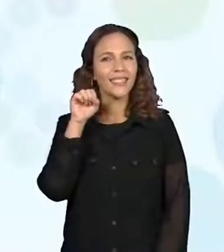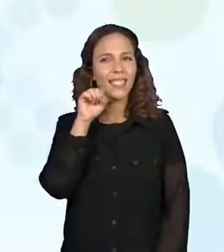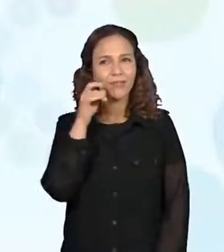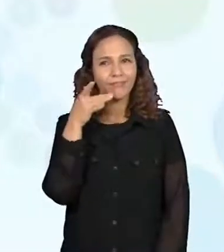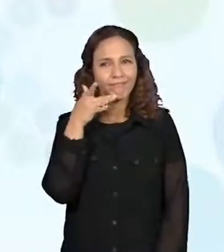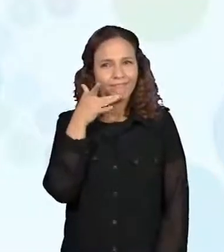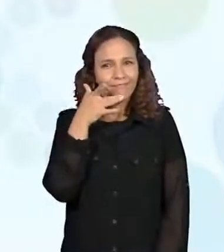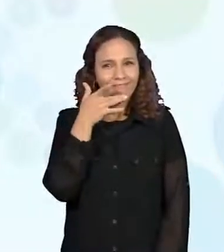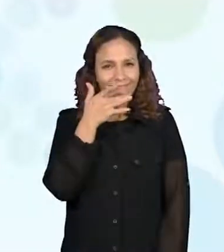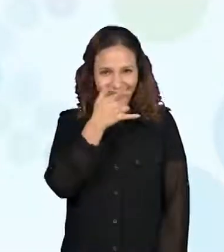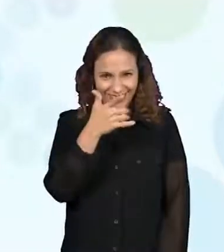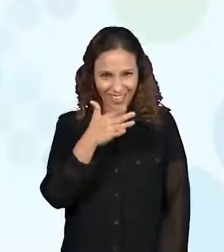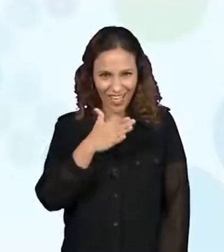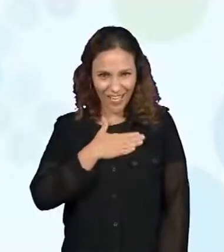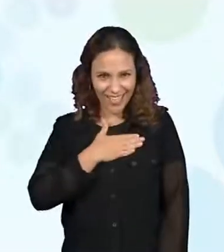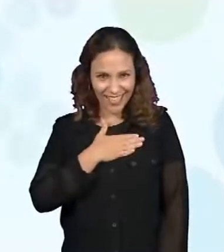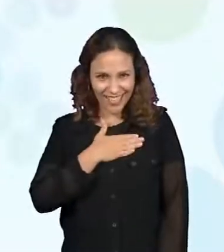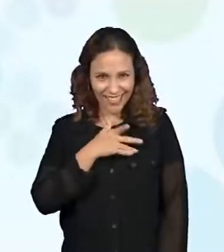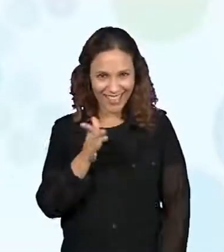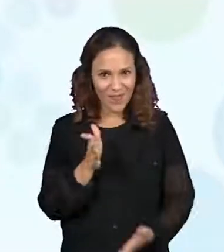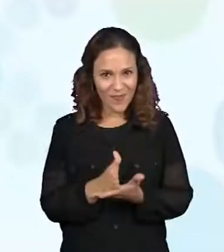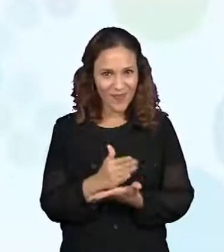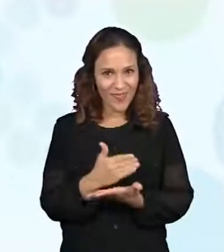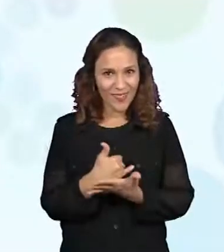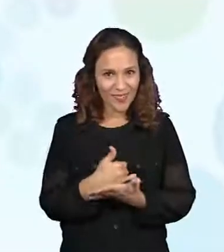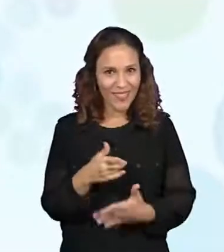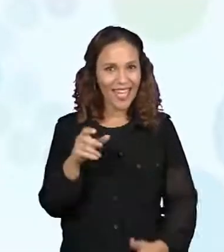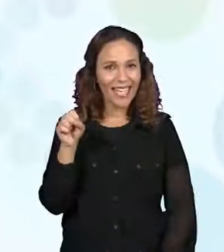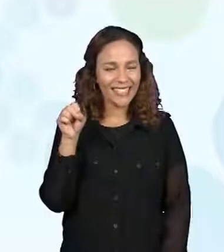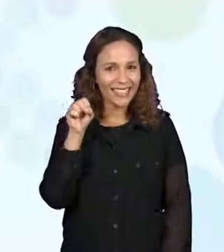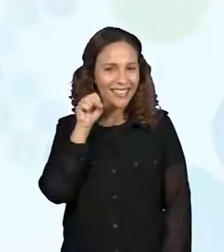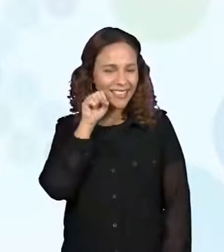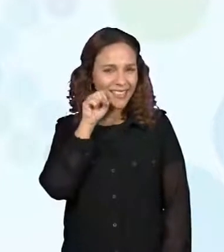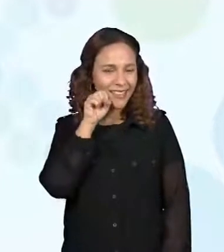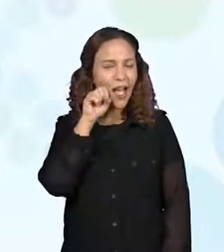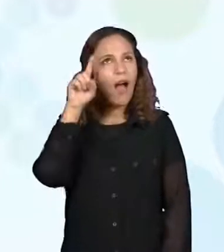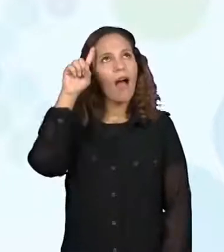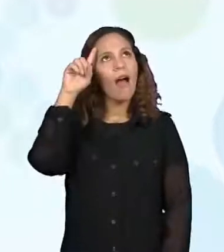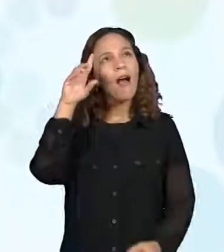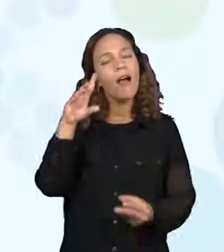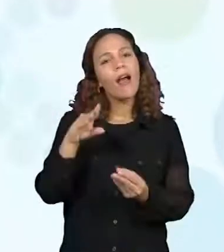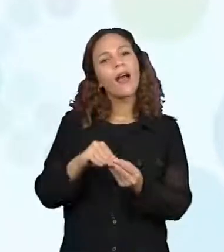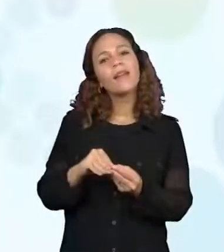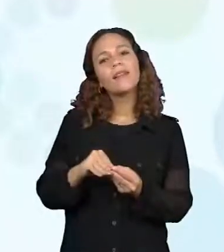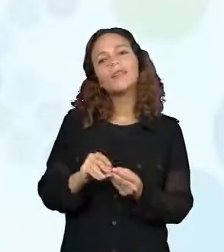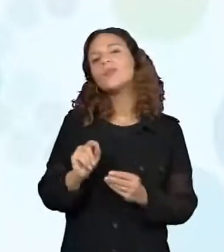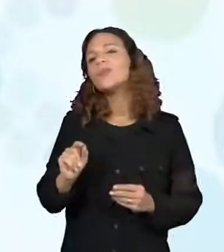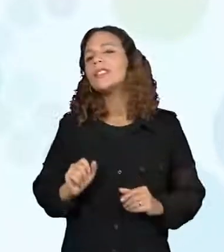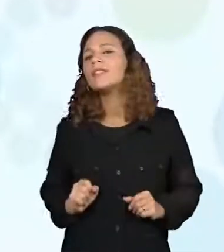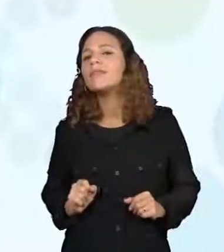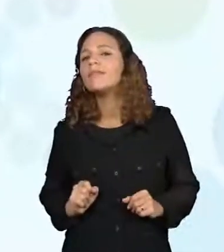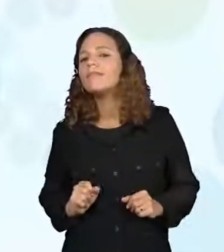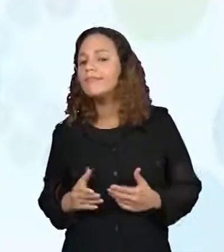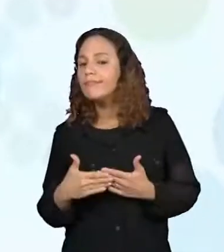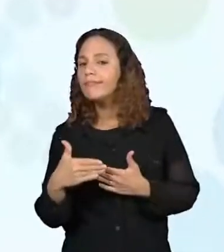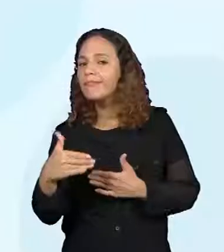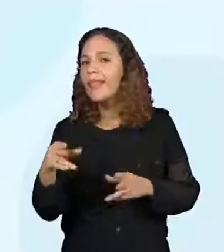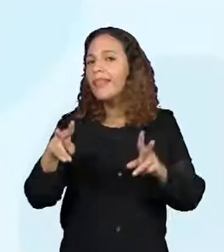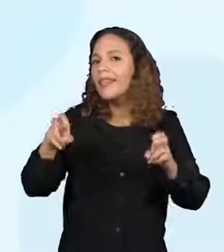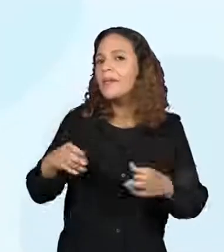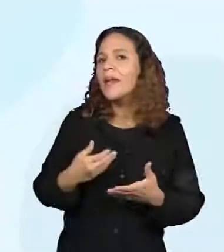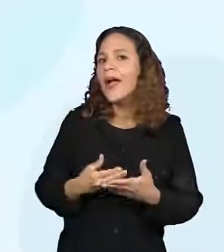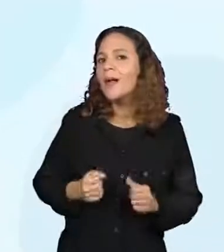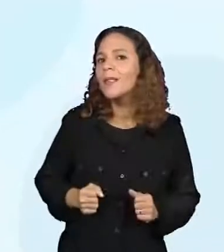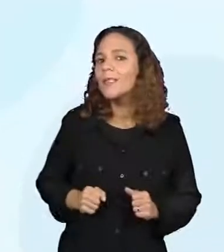hein? E aí, todo mundo gosta de um bolo de cenoura? Com esse título, já dá para pensar mais ou menos no que será o tema da aula?